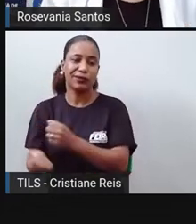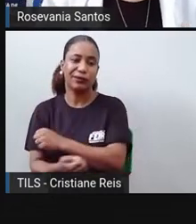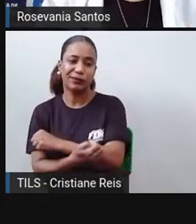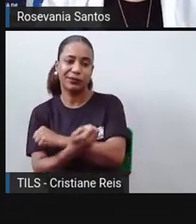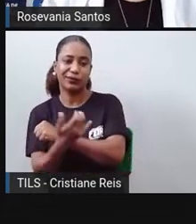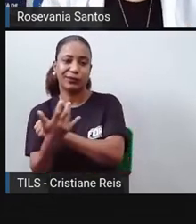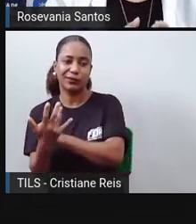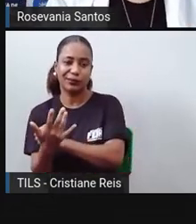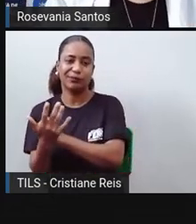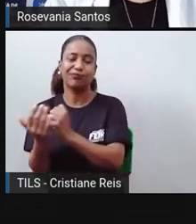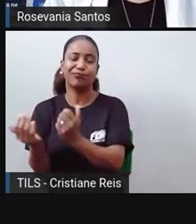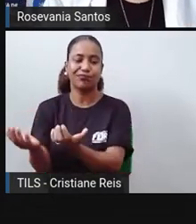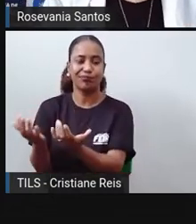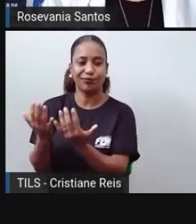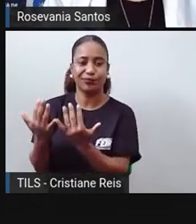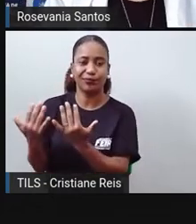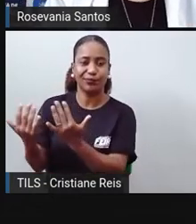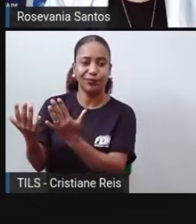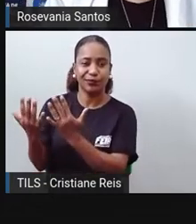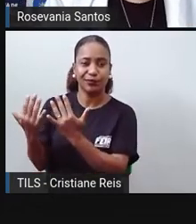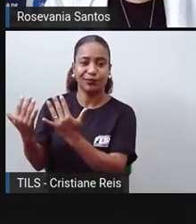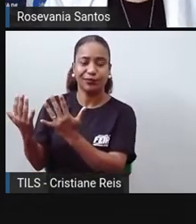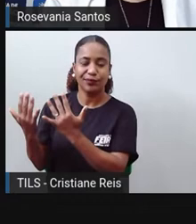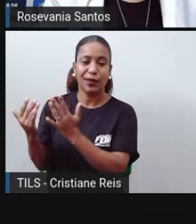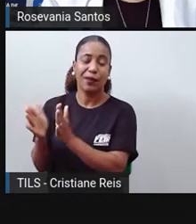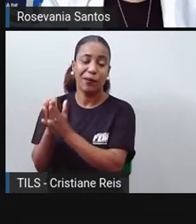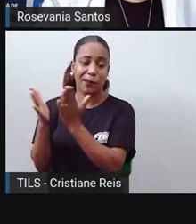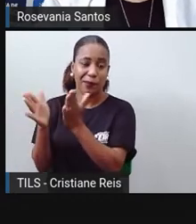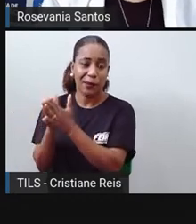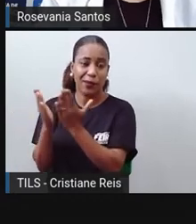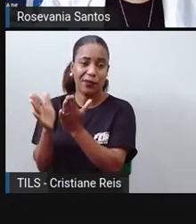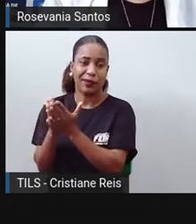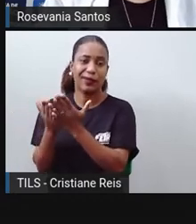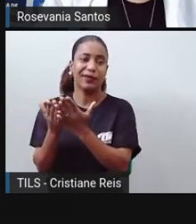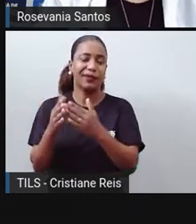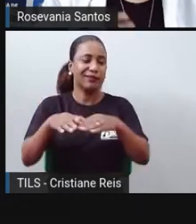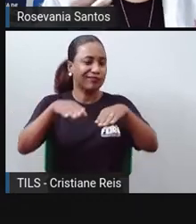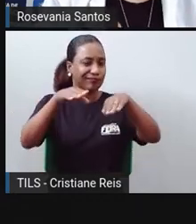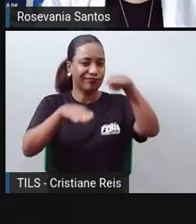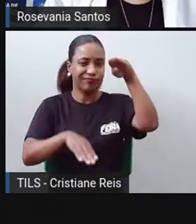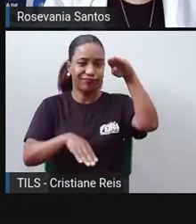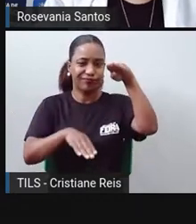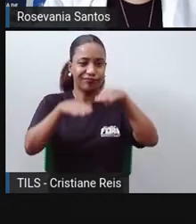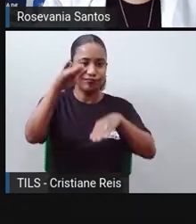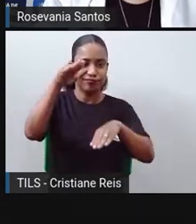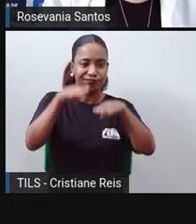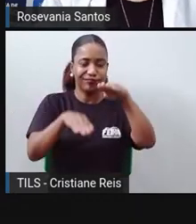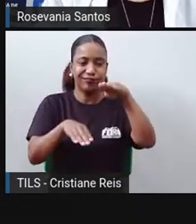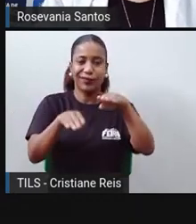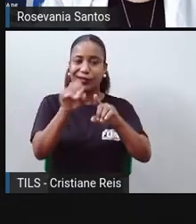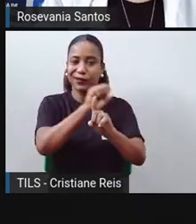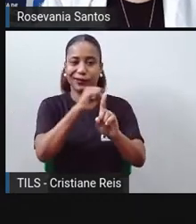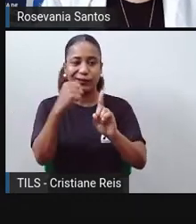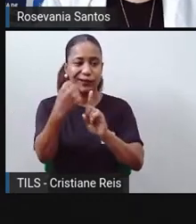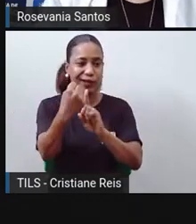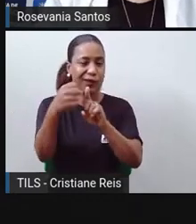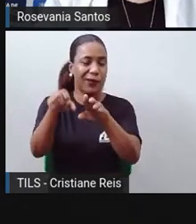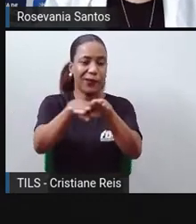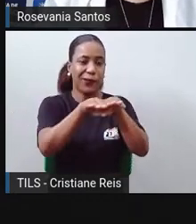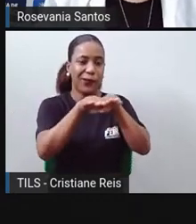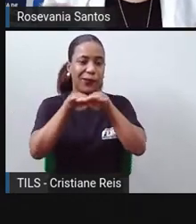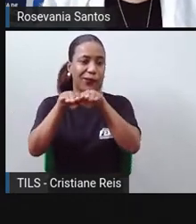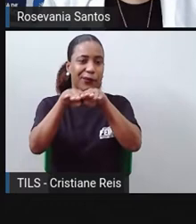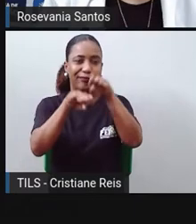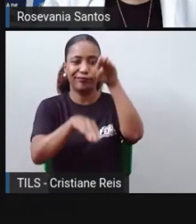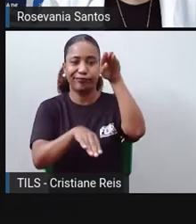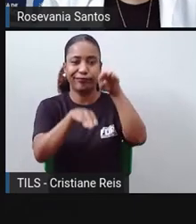pode deixar de negar que há uma grande desigualdade social, onde muita gente passa fome, onde muita gente passa necessidades